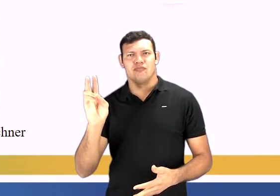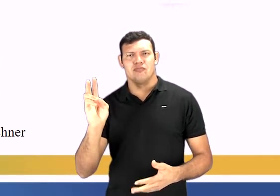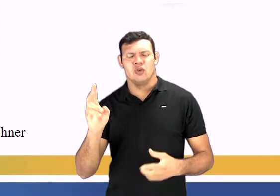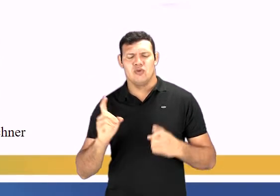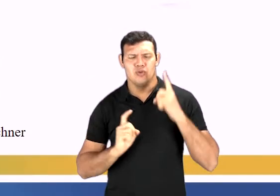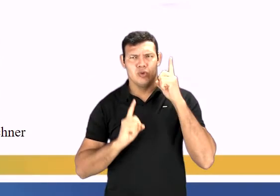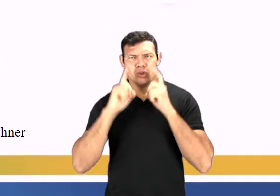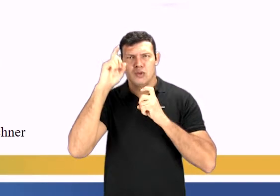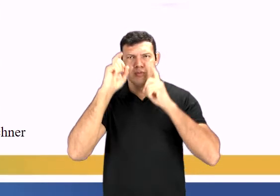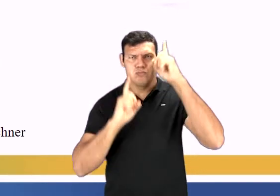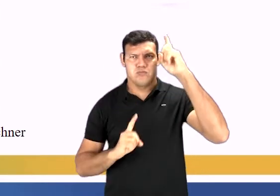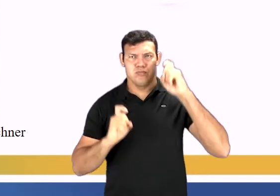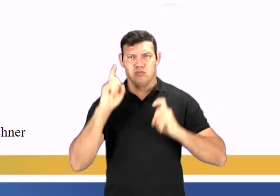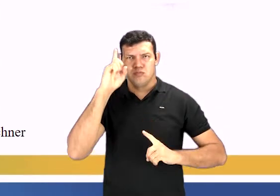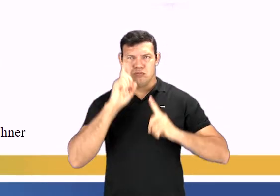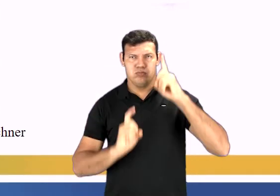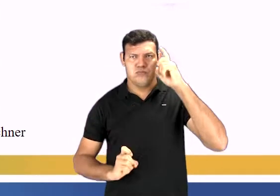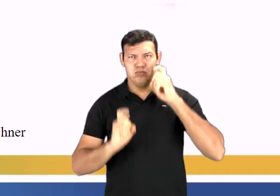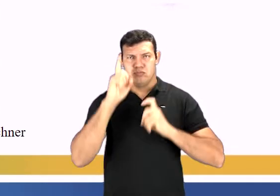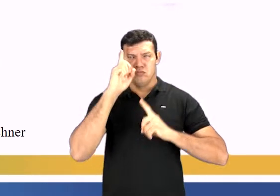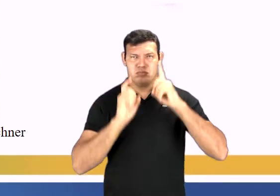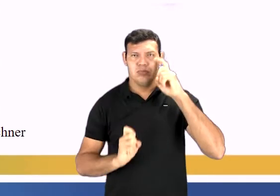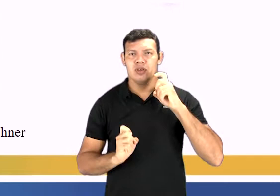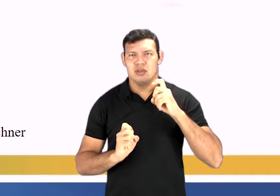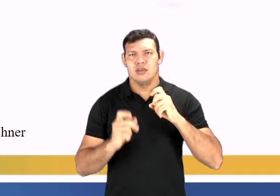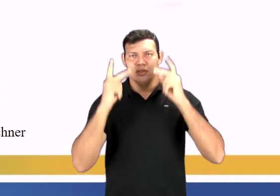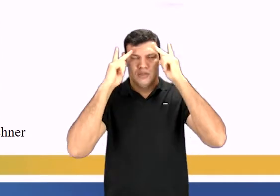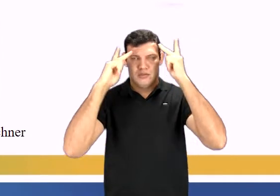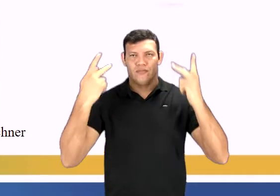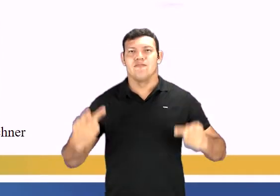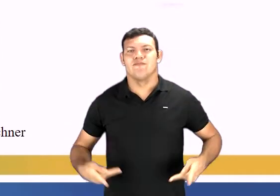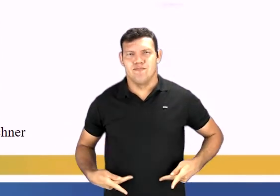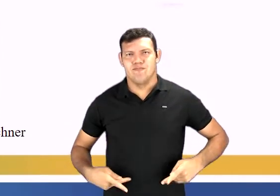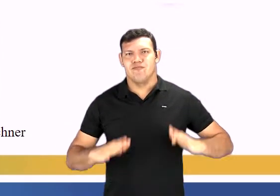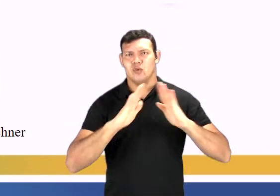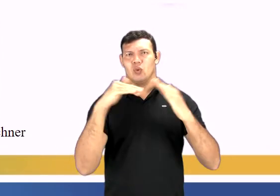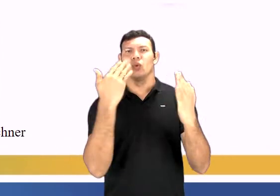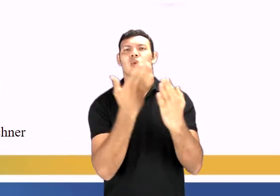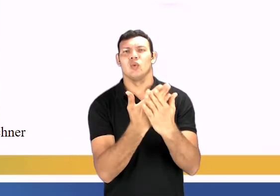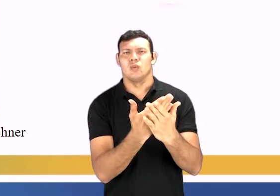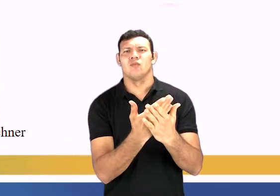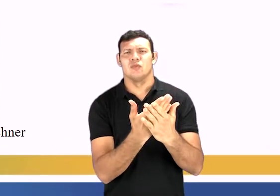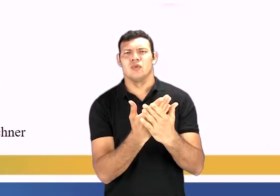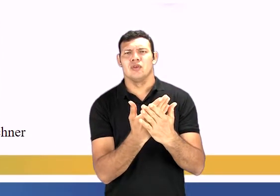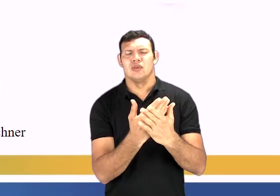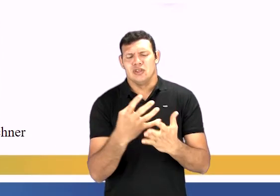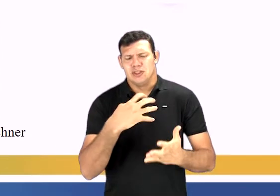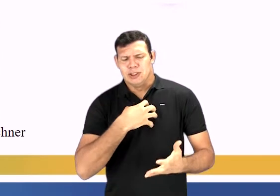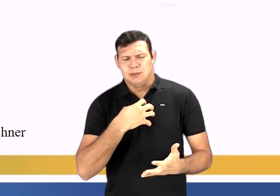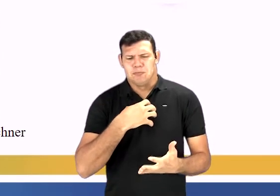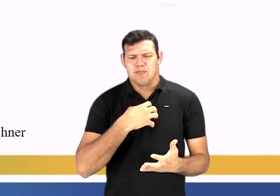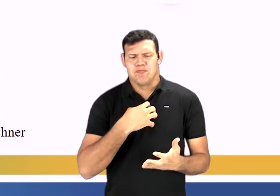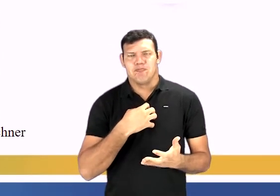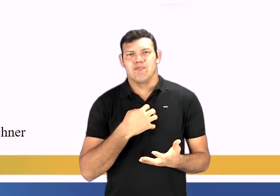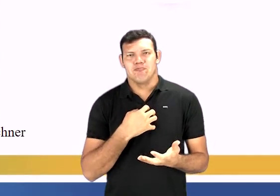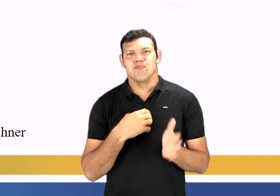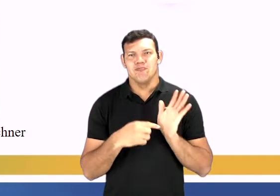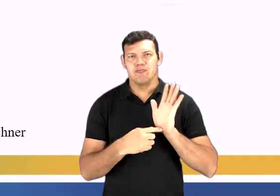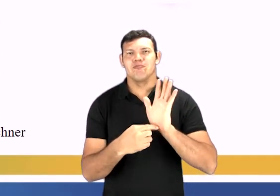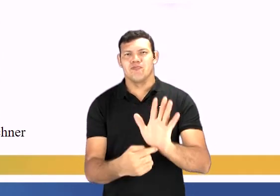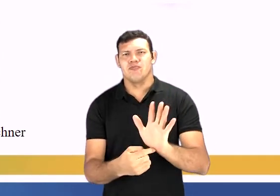emocional do ser humano. Esta escola utilizou a arte como uma forma de refletir a